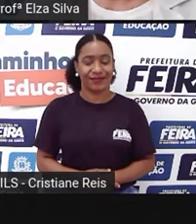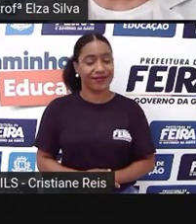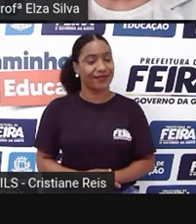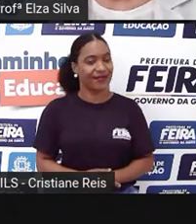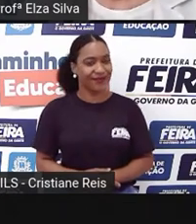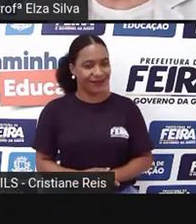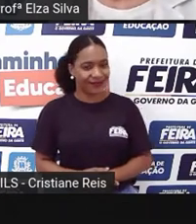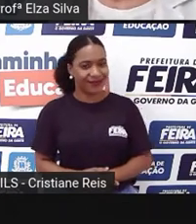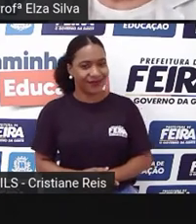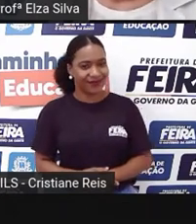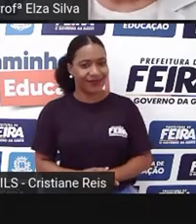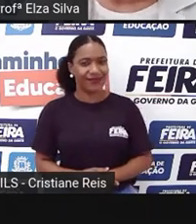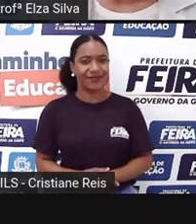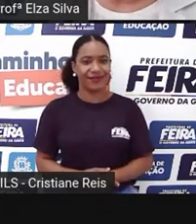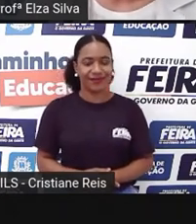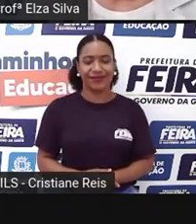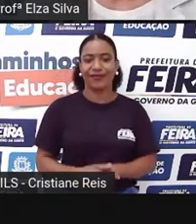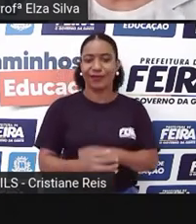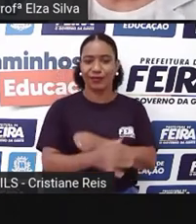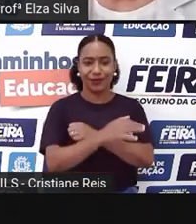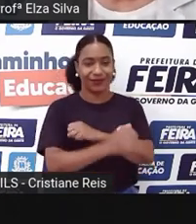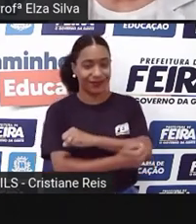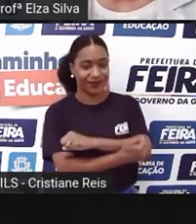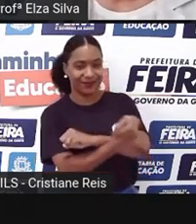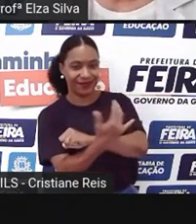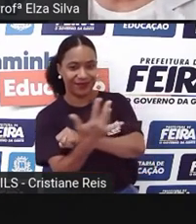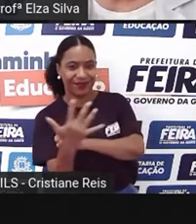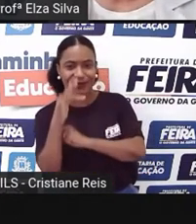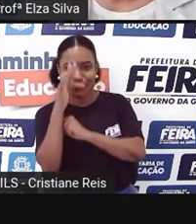gardening, cuidar do jardim,